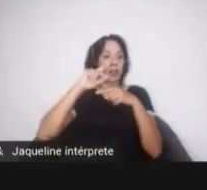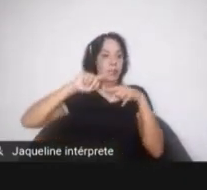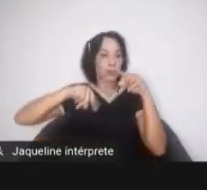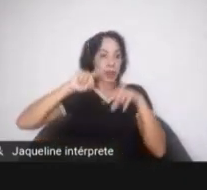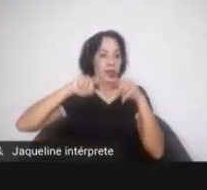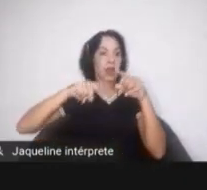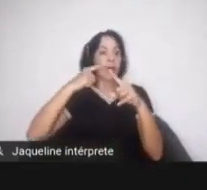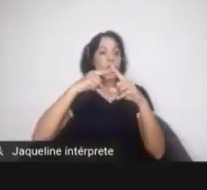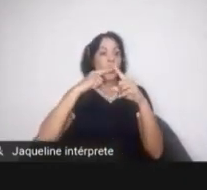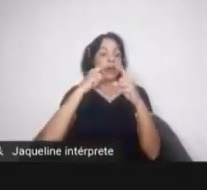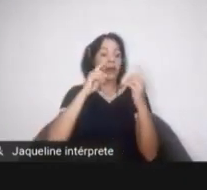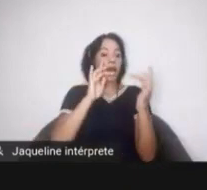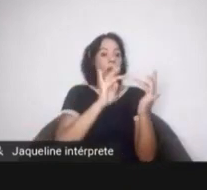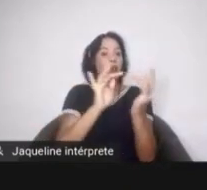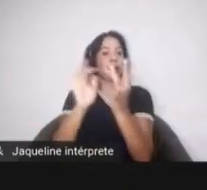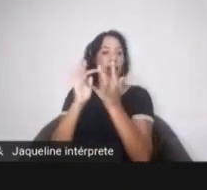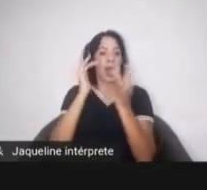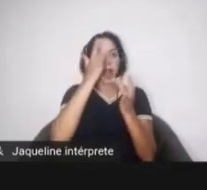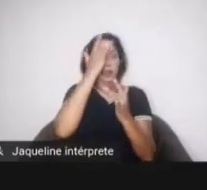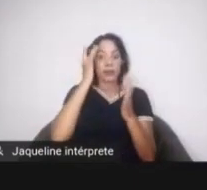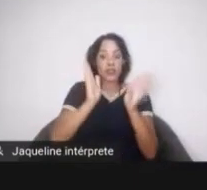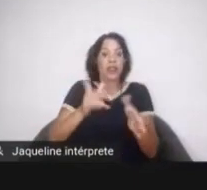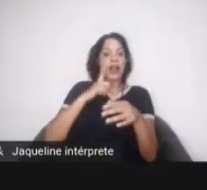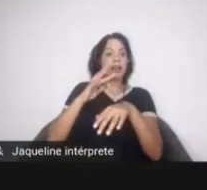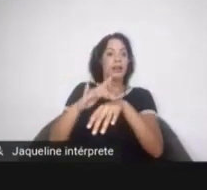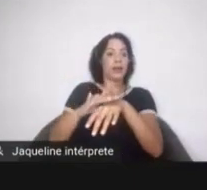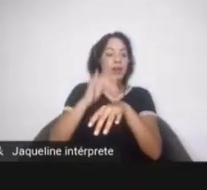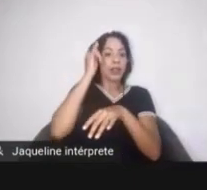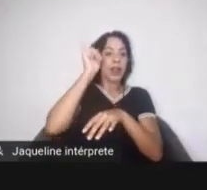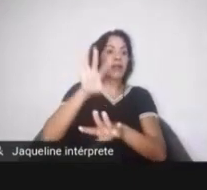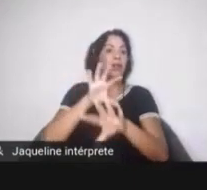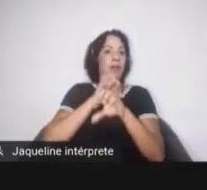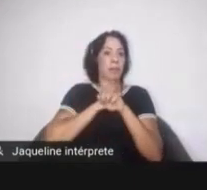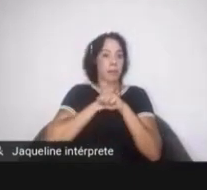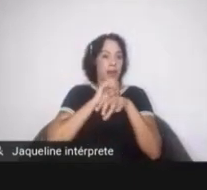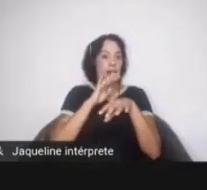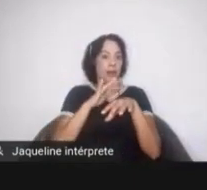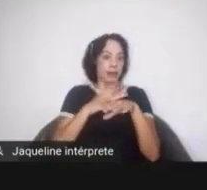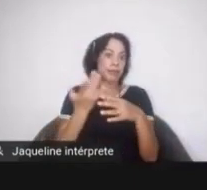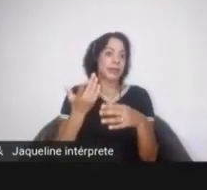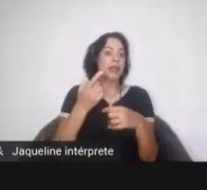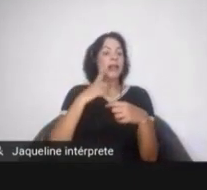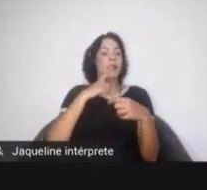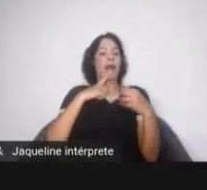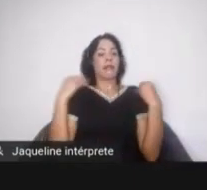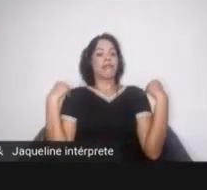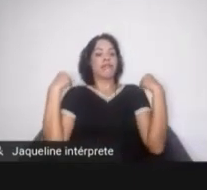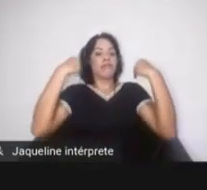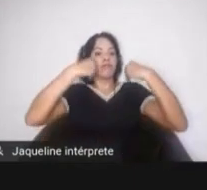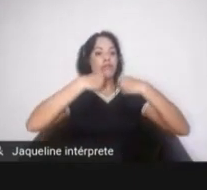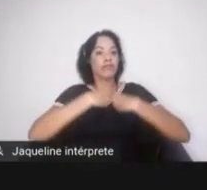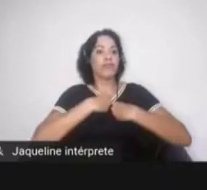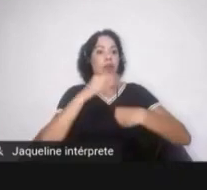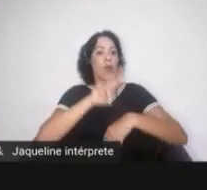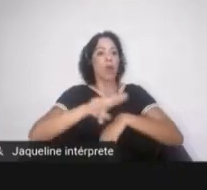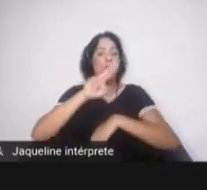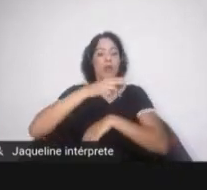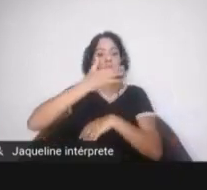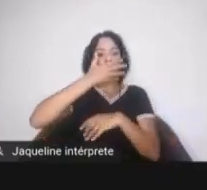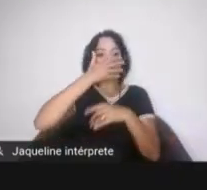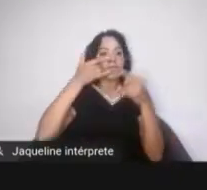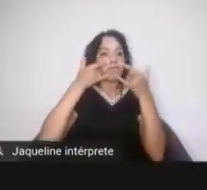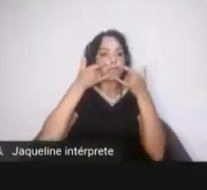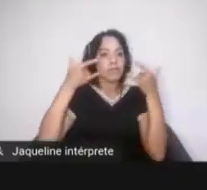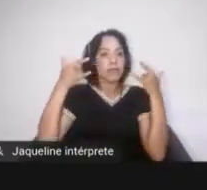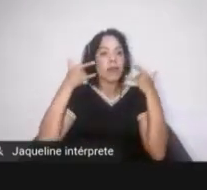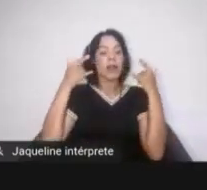enfim, lidando com os pacientes, os jalecos, máscaras, né, tanto